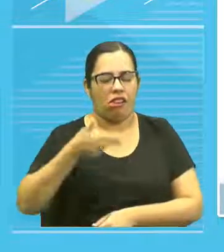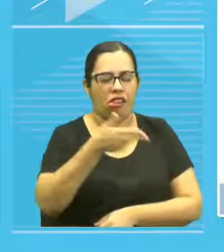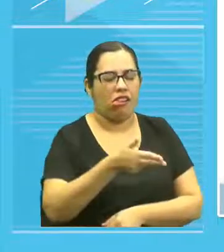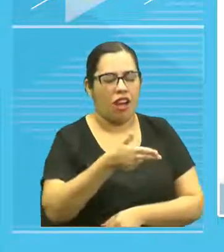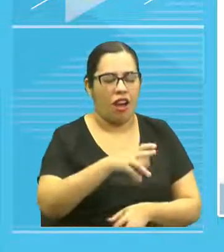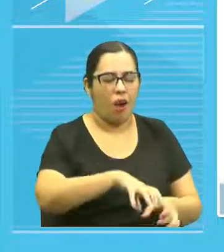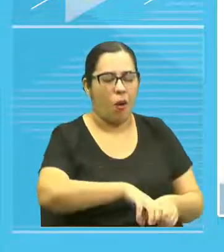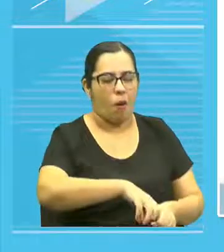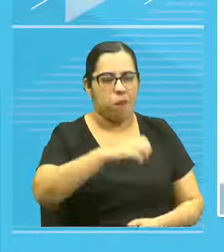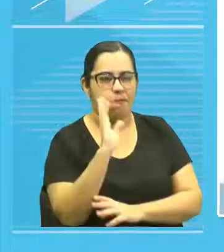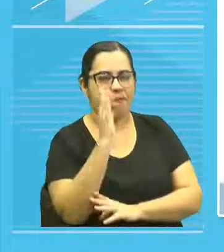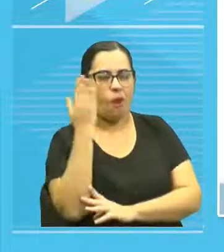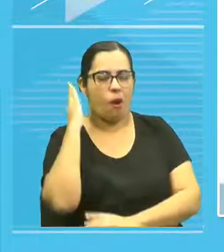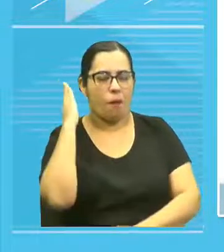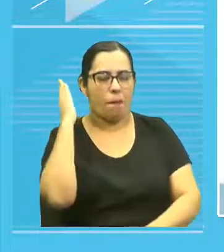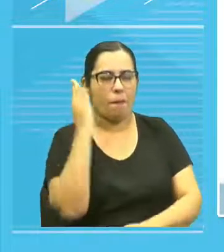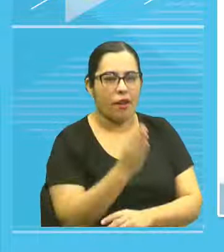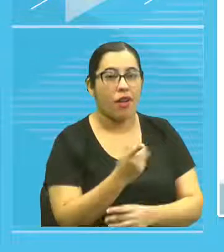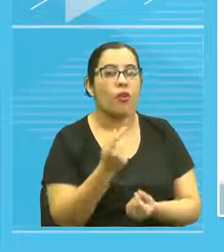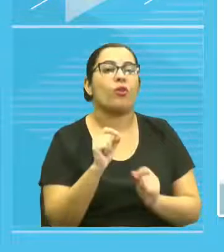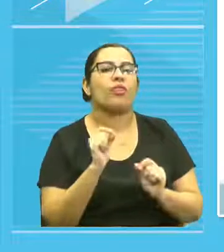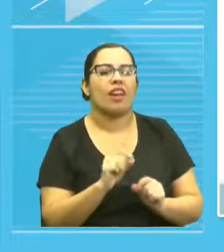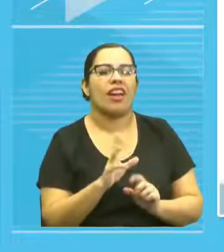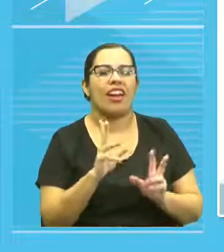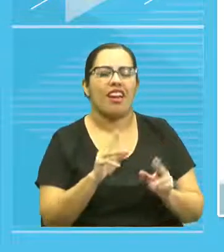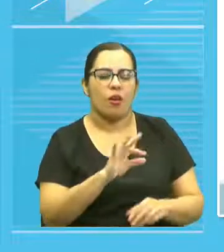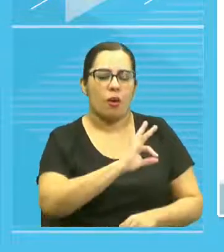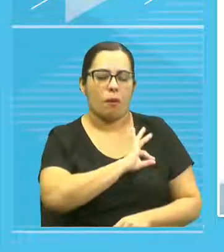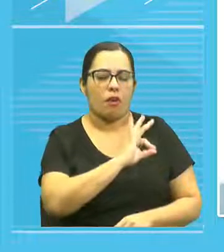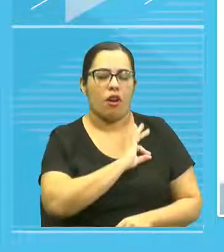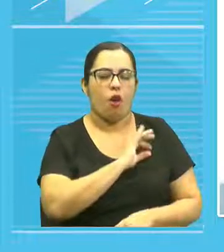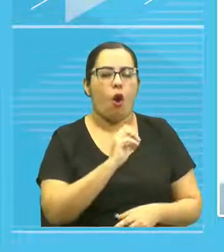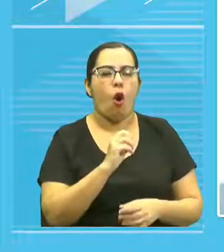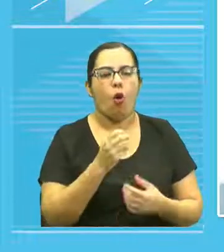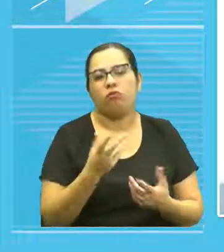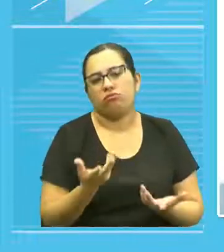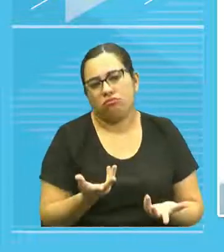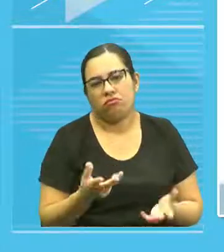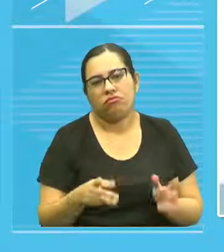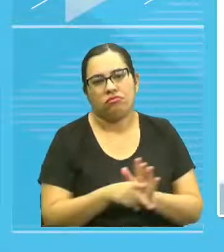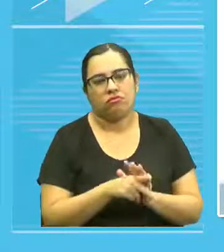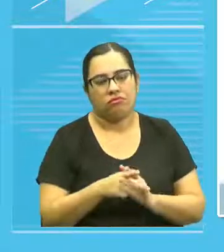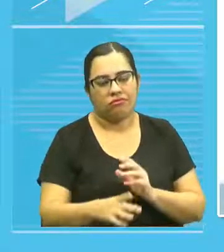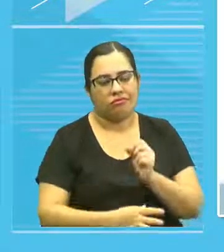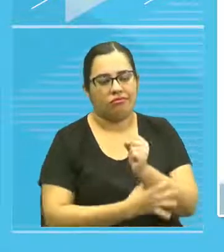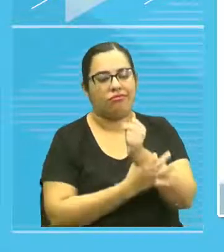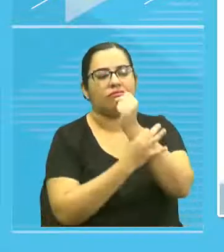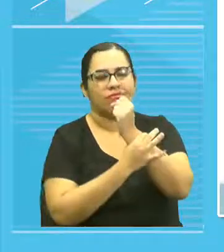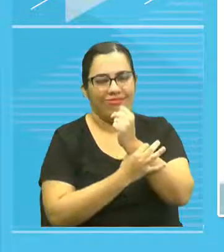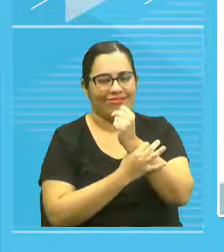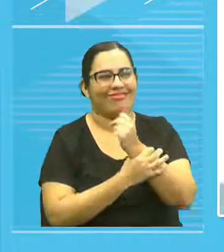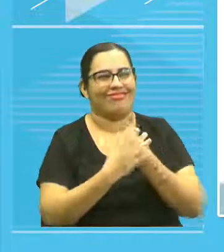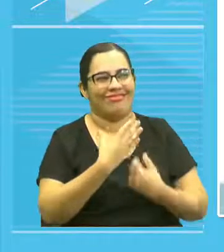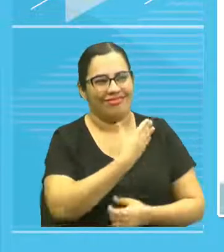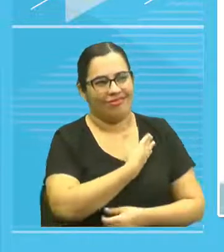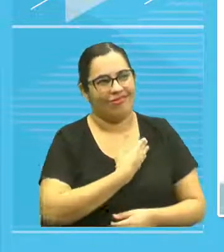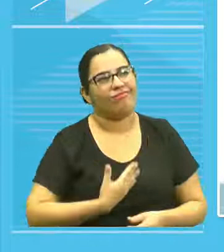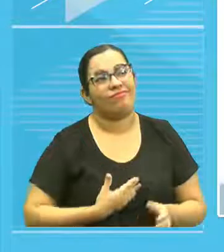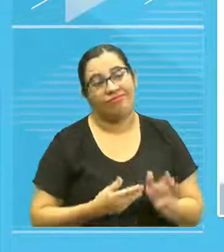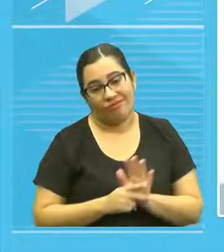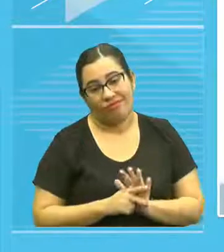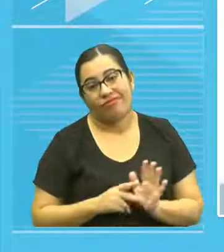cacetete ele tá no trânsito ele tá na penitenciária porque ele é um agente de segurança pública